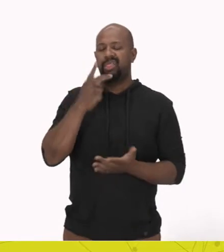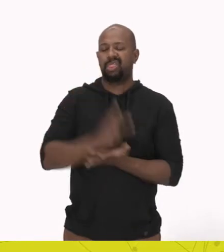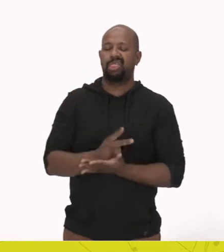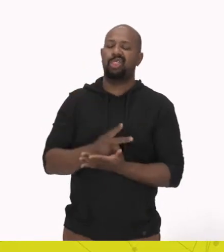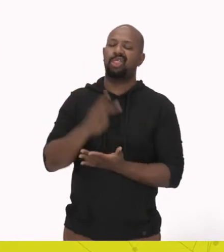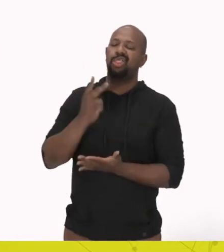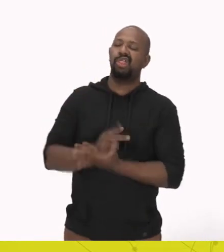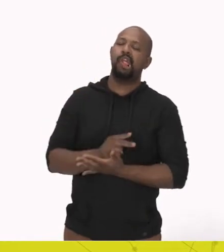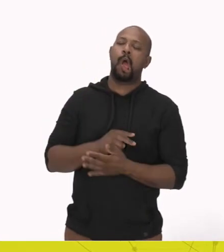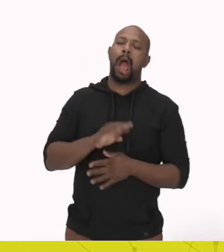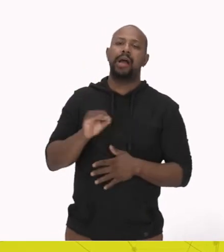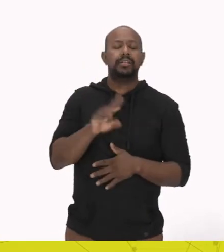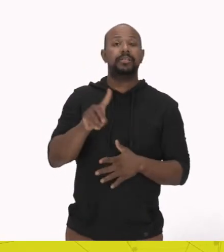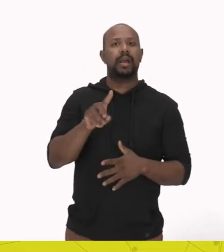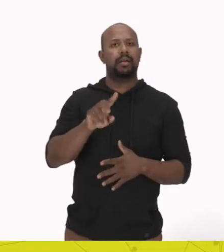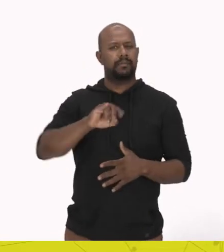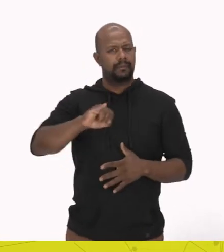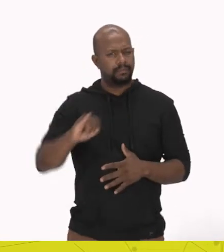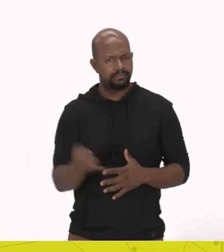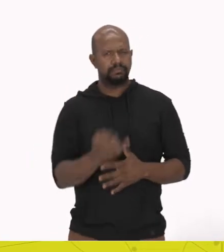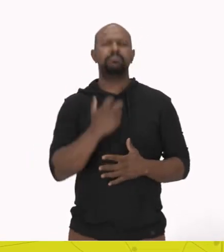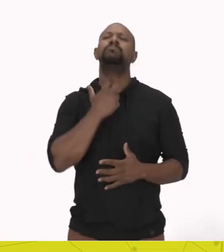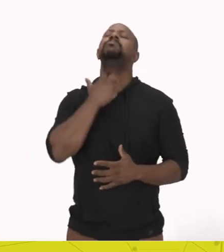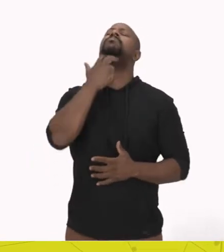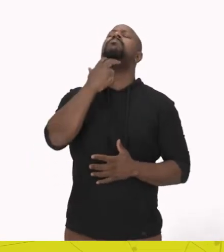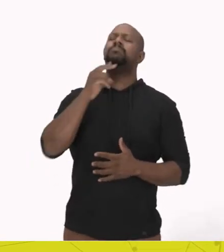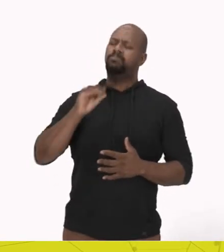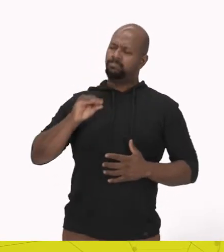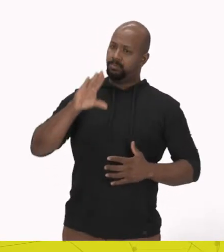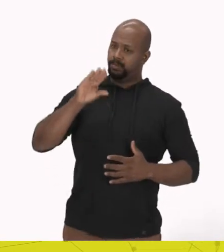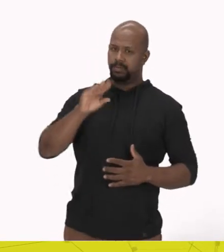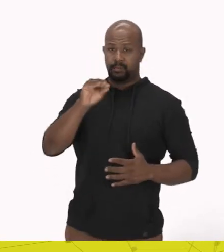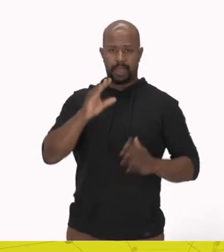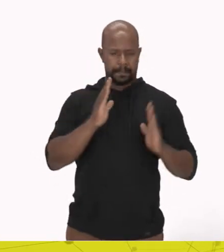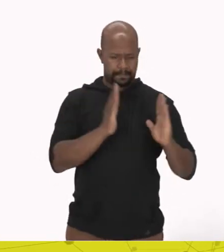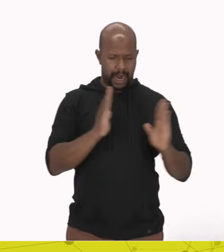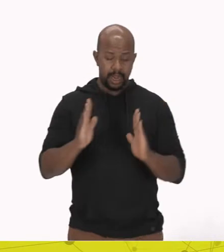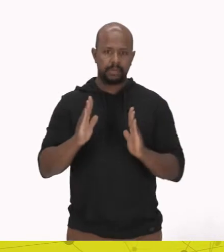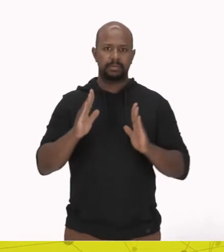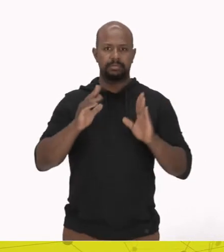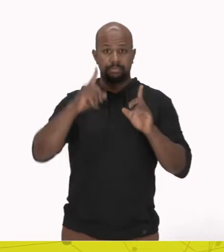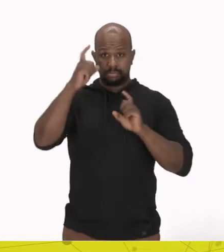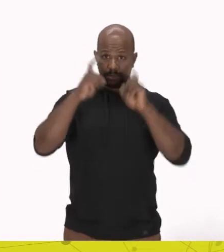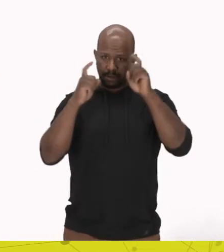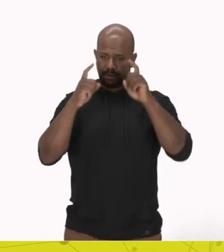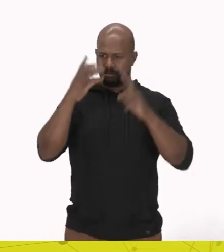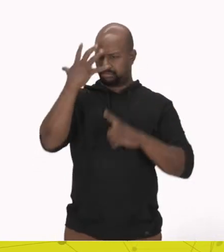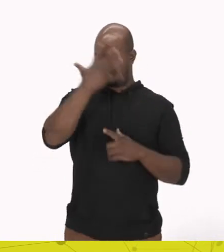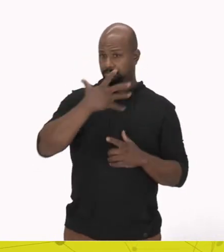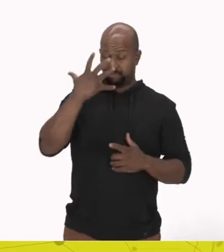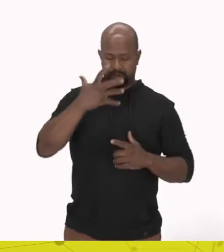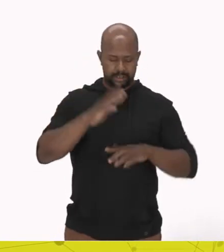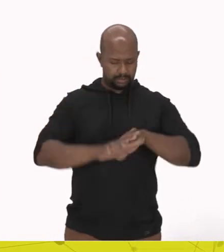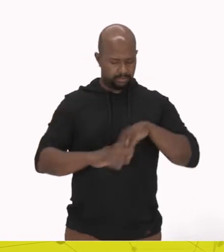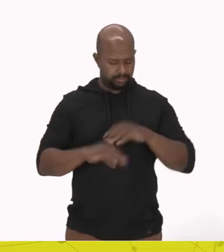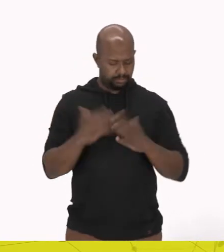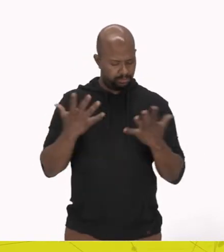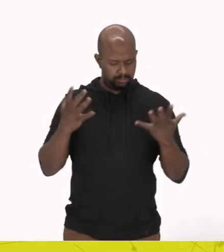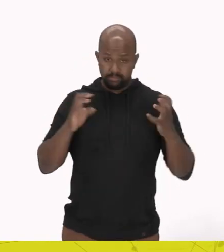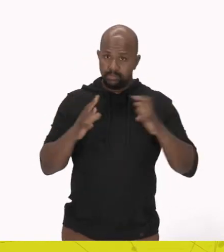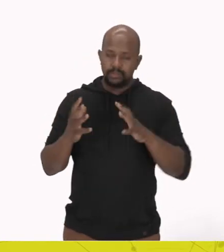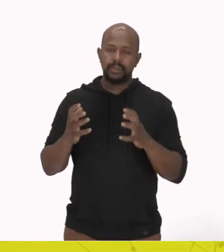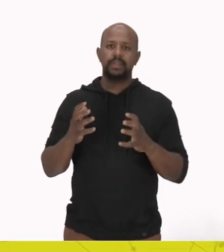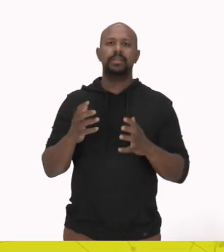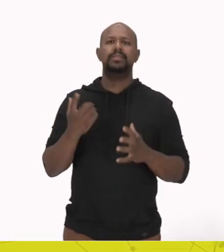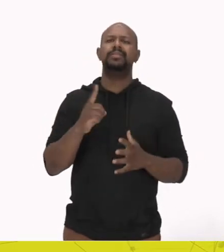maneira monótona. Aproveitar os recursos vocais, a entonação, as pausas, a expressão facial e